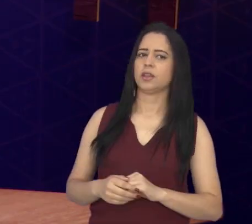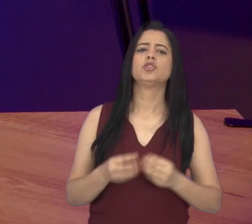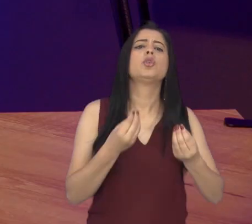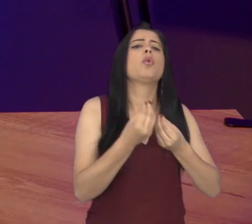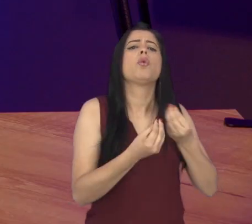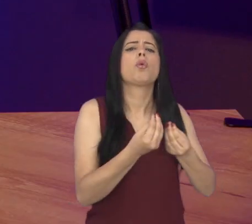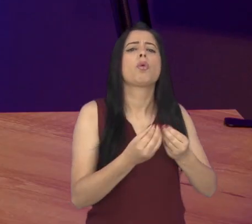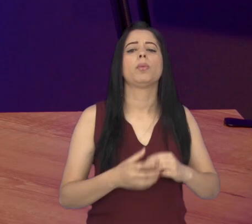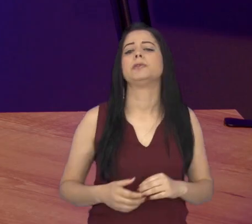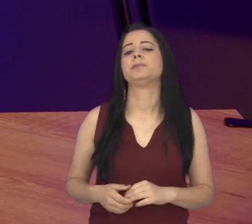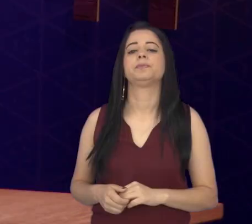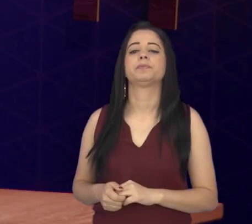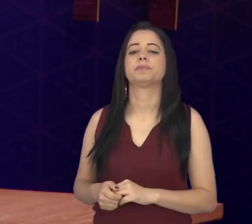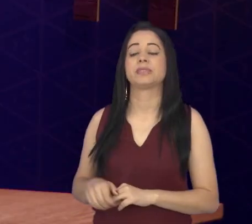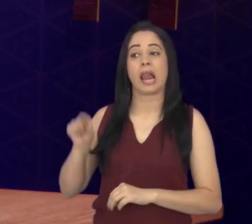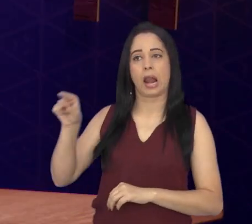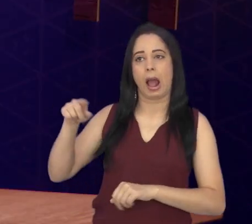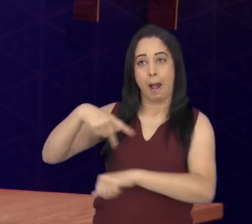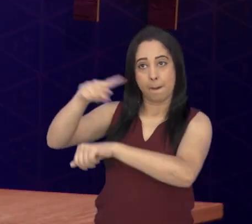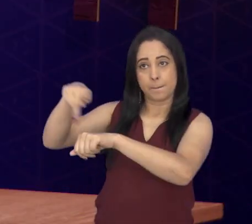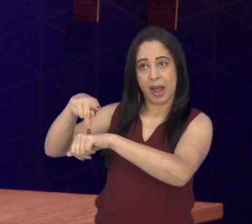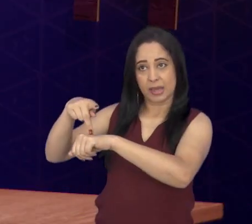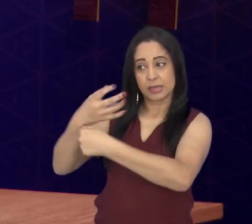Como é que funciona em Wakanda? Em Wakanda